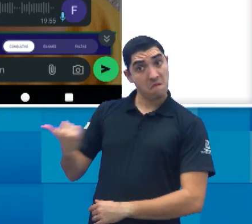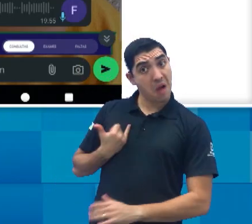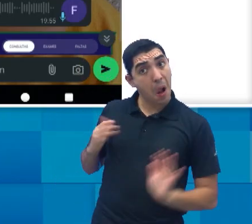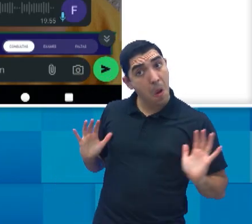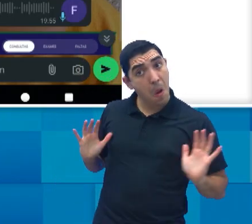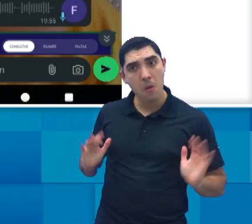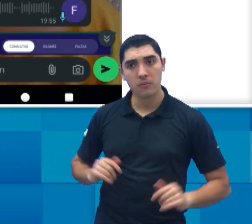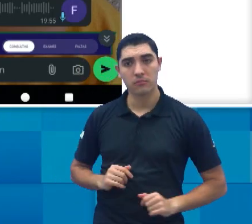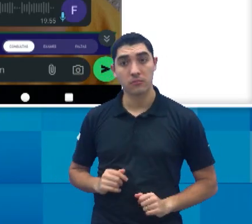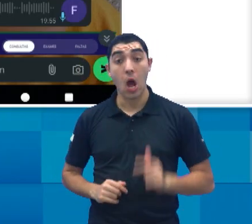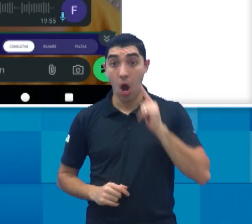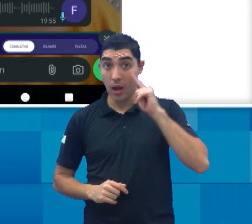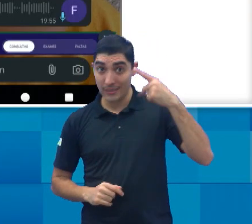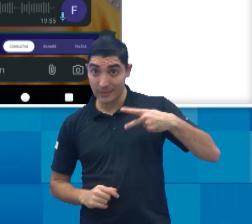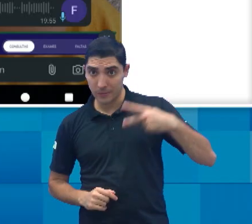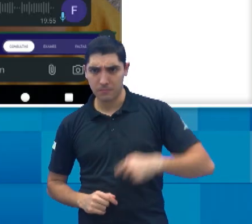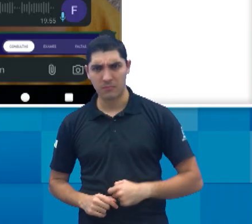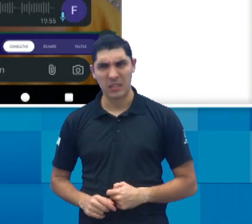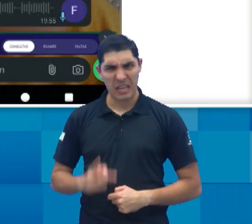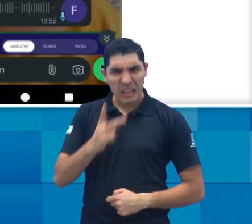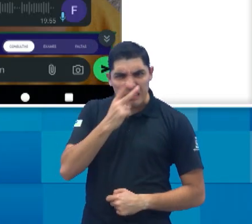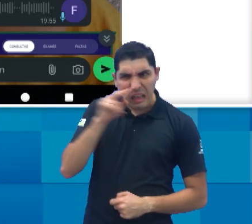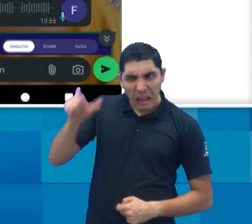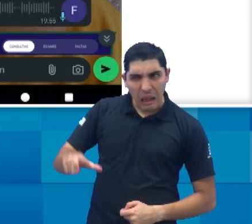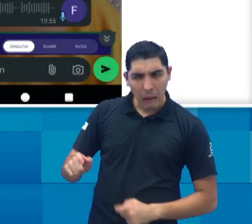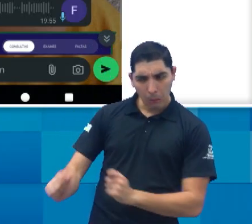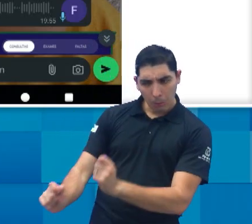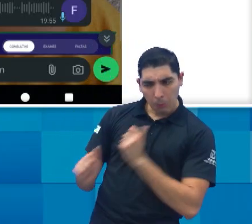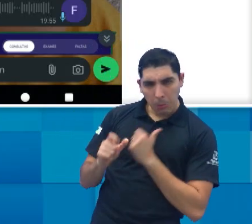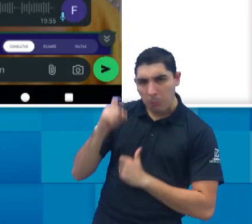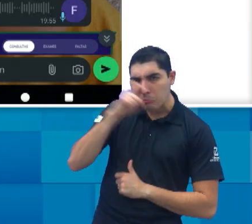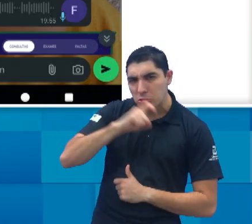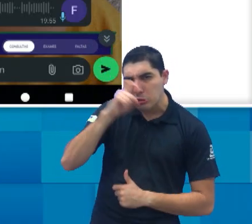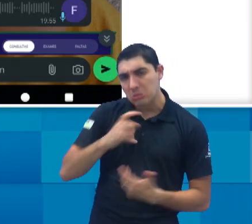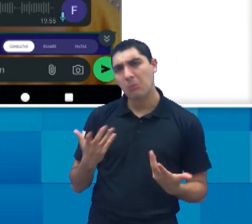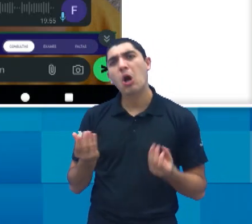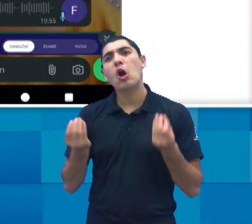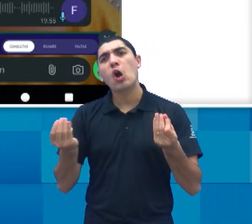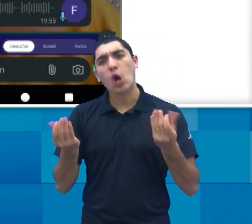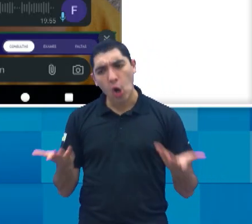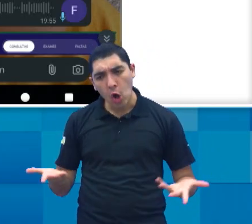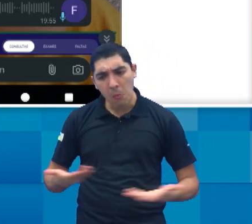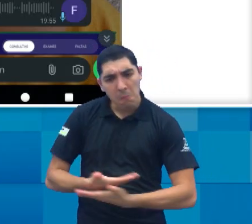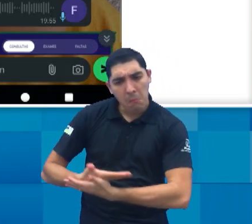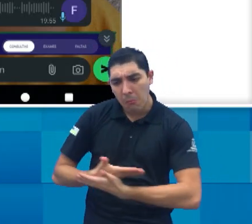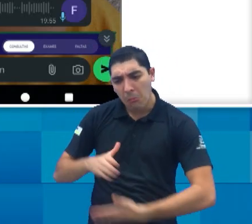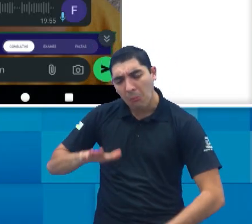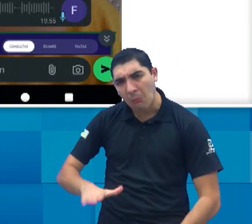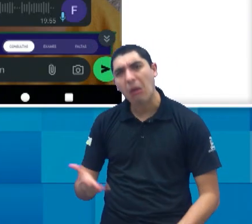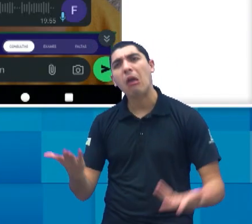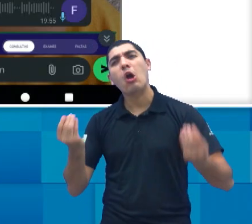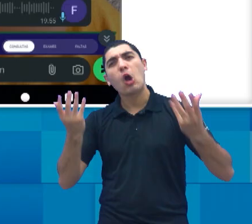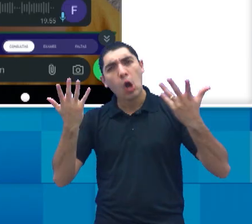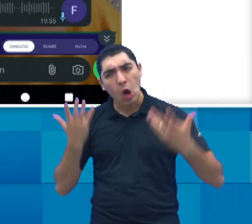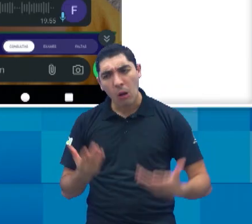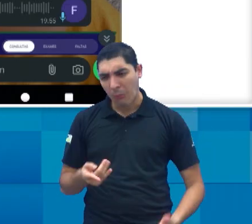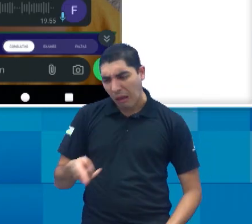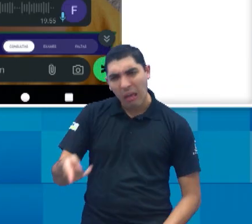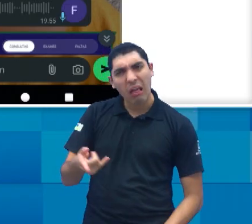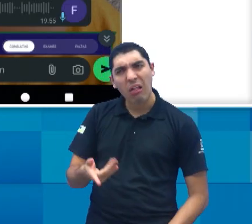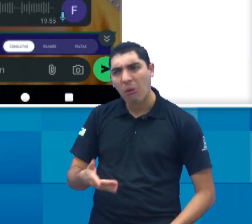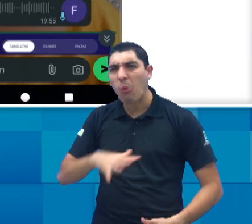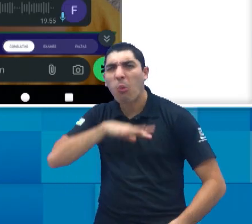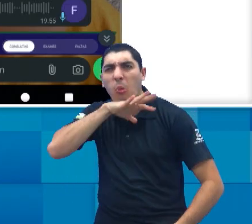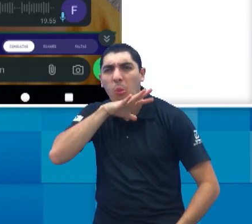segundo áudio, a gravidade. Será que ela tá metendo louco em mim, mano? Mas como é que ela vai andar com aquela criança lá, mano? Criança tudo zoada, mano. Só anda